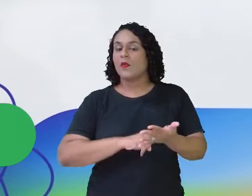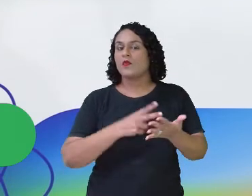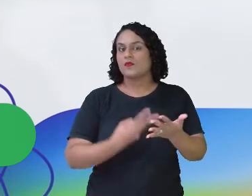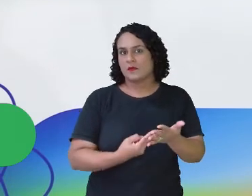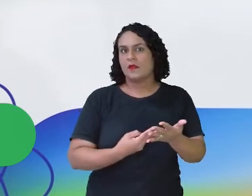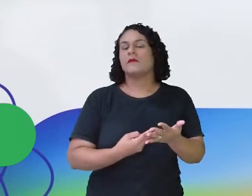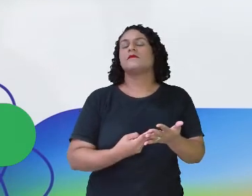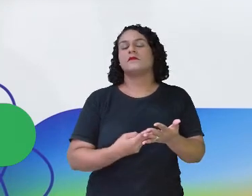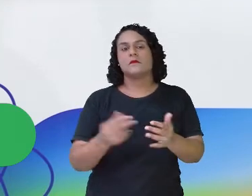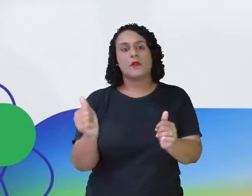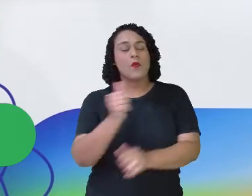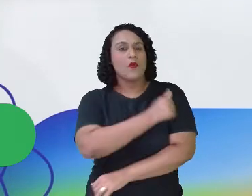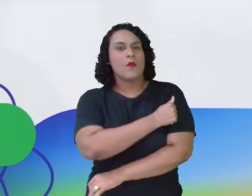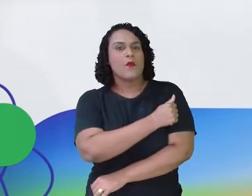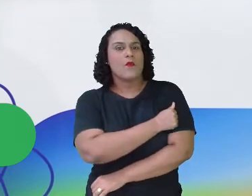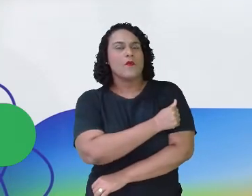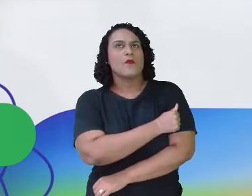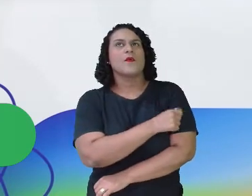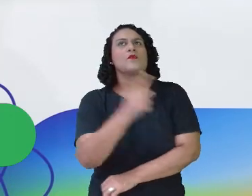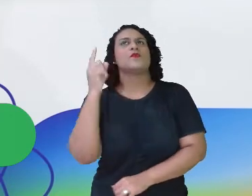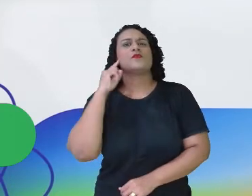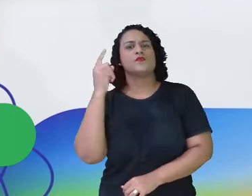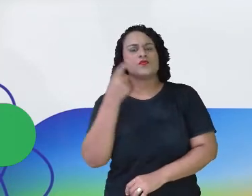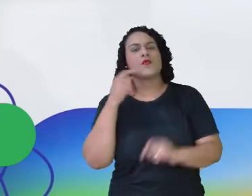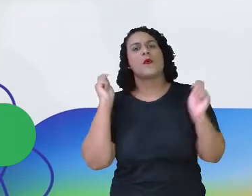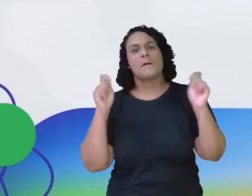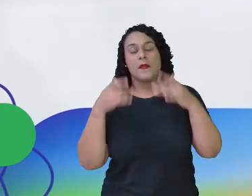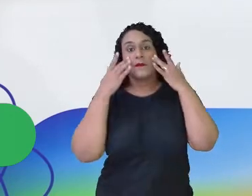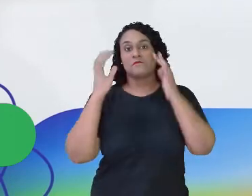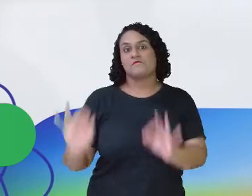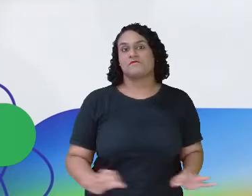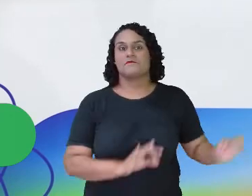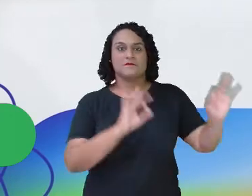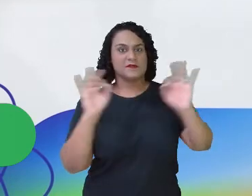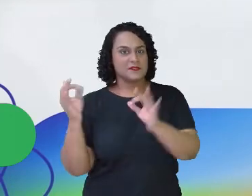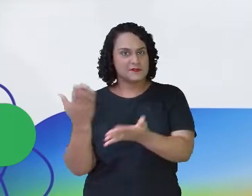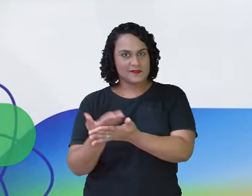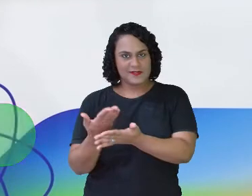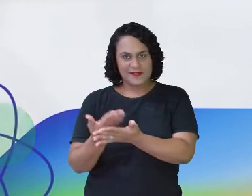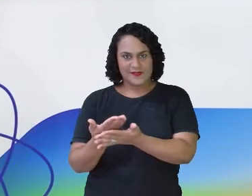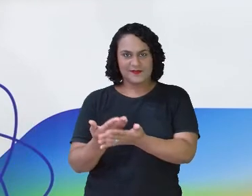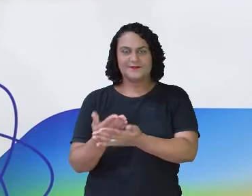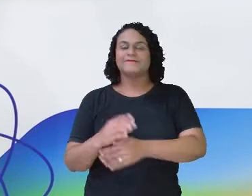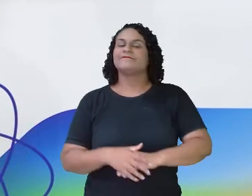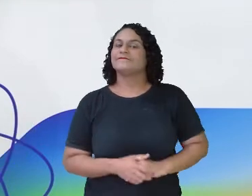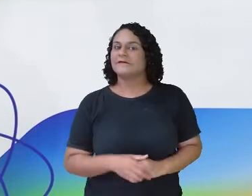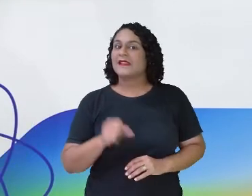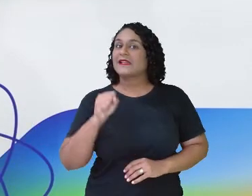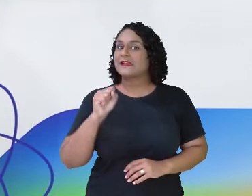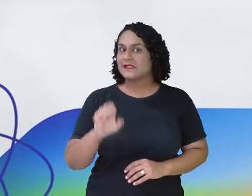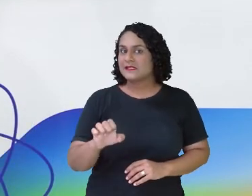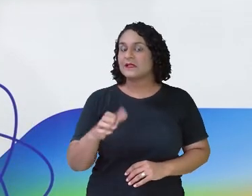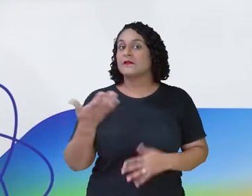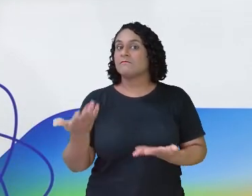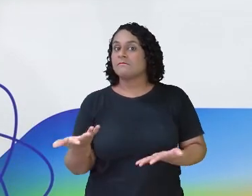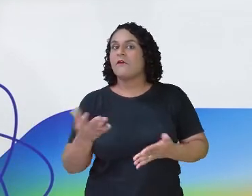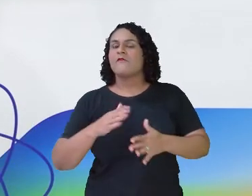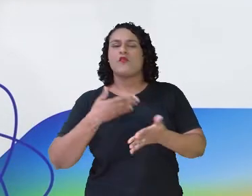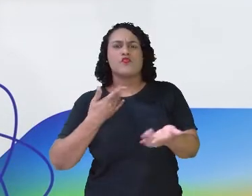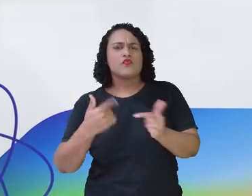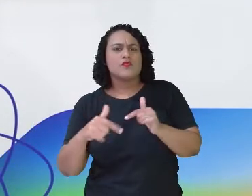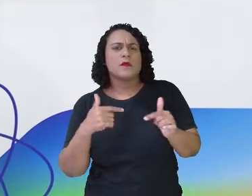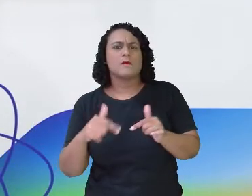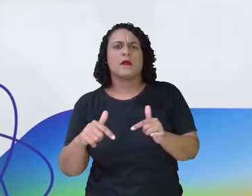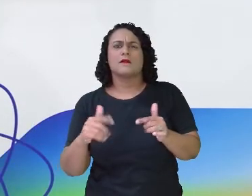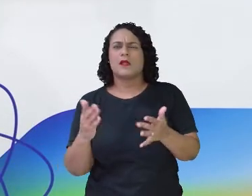outros estudantes, para que muito mais estudantes tenham acesso à nossa aula. Se não fosse o trabalho dela, alguns alunos